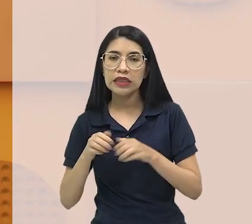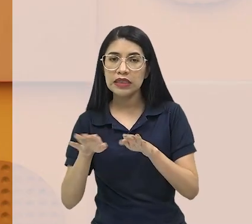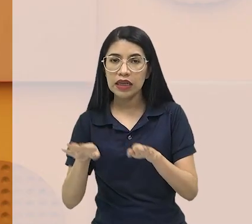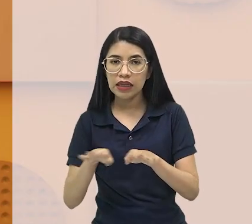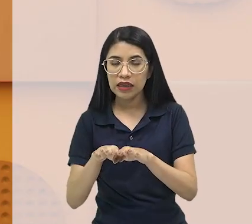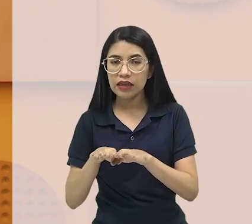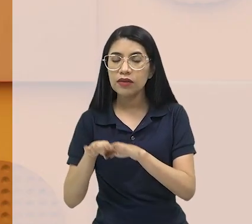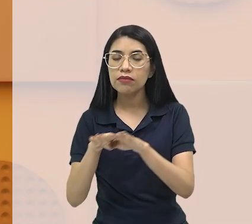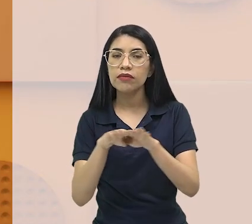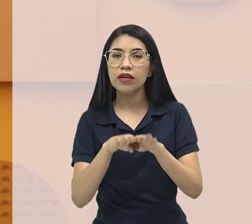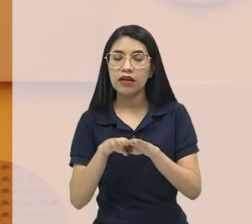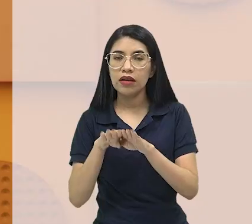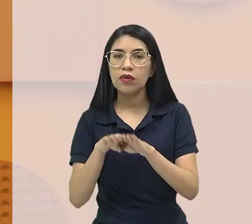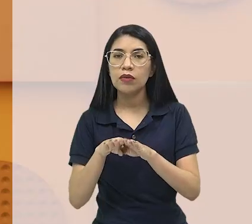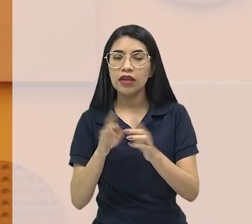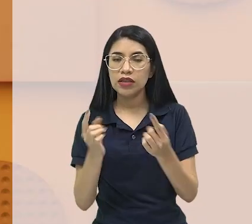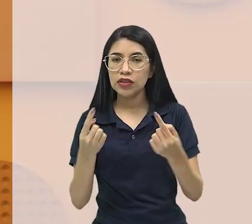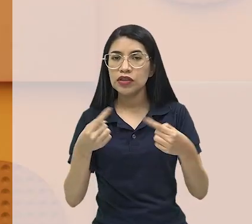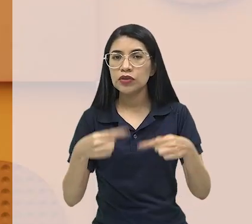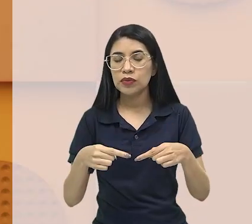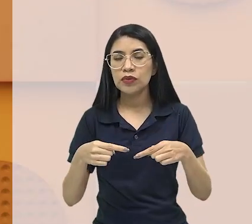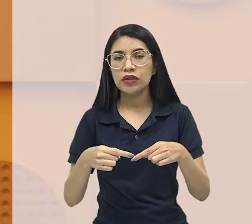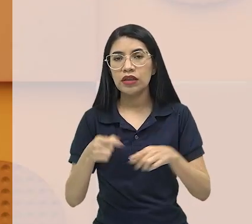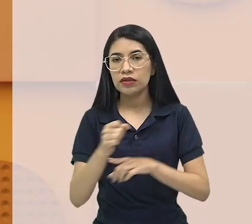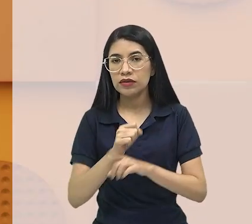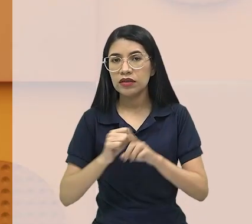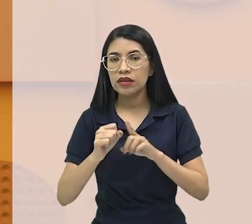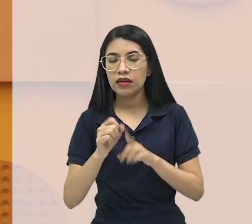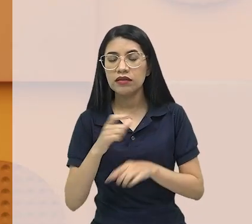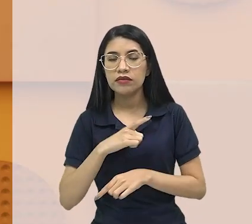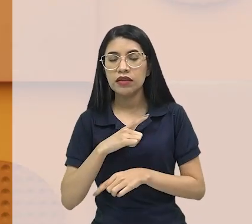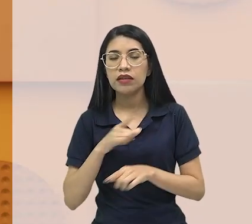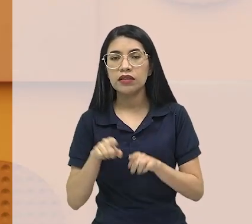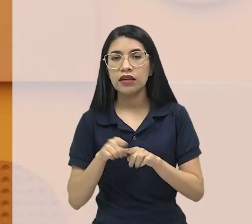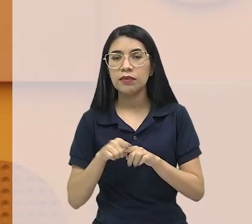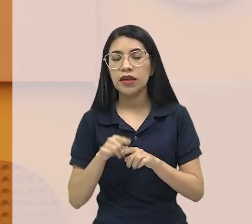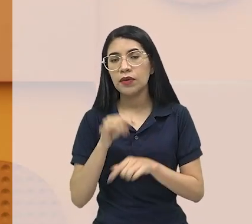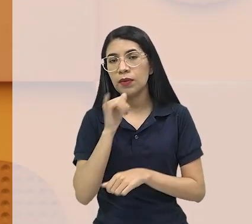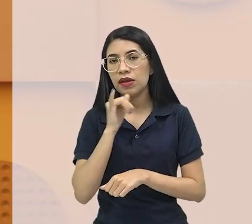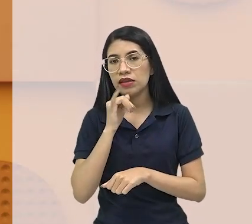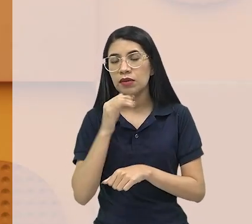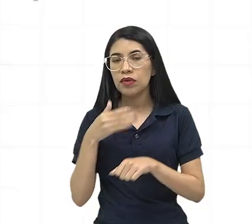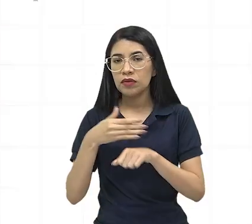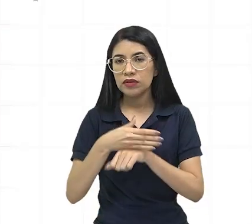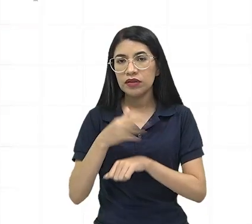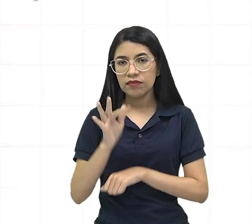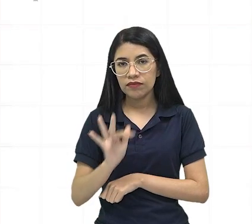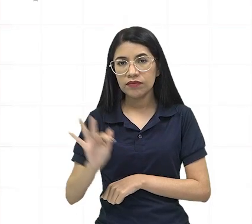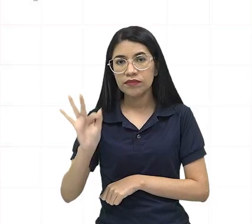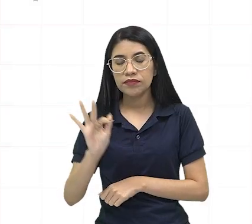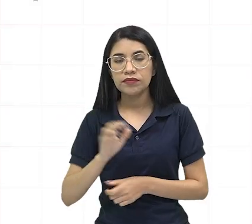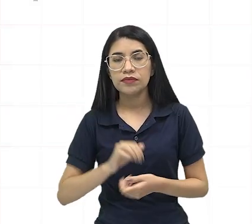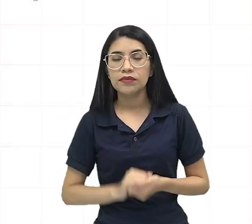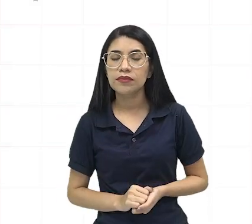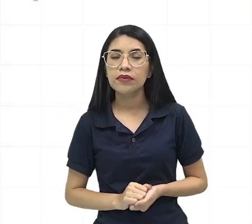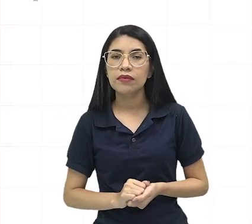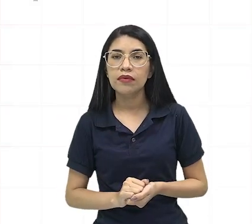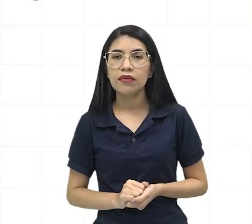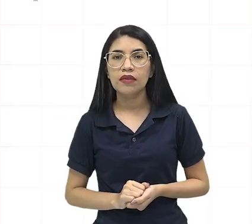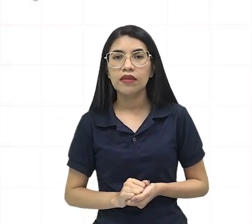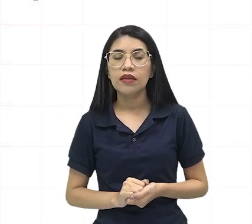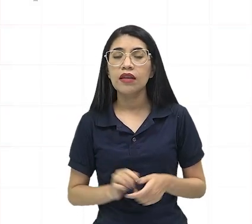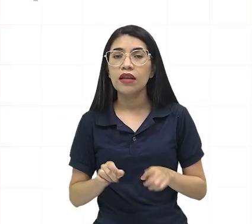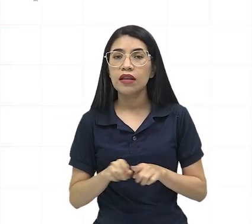na concorrência pelo que a sociedade oferece, inclusive no acesso à própria universidade, certo? Além disso,